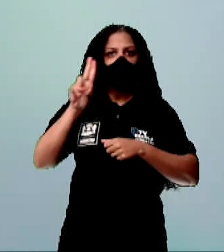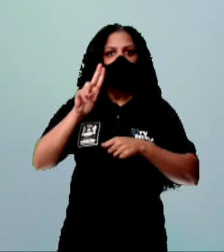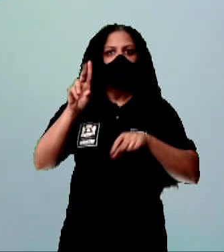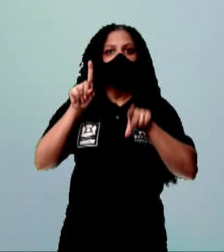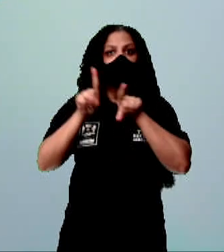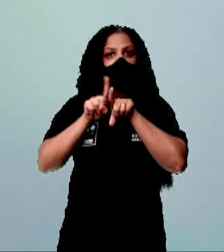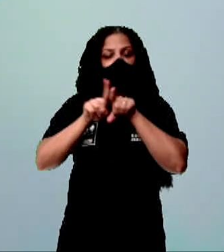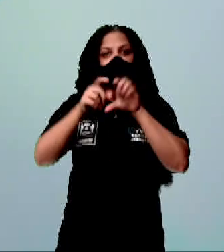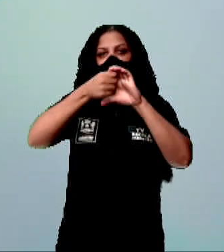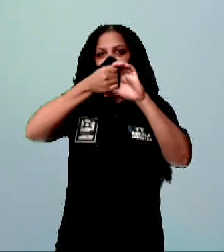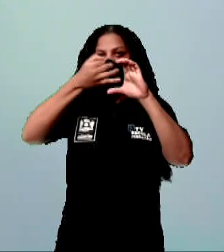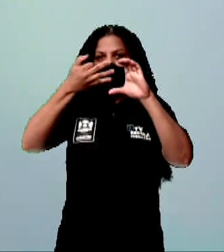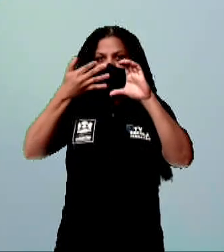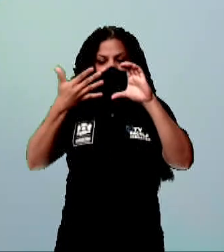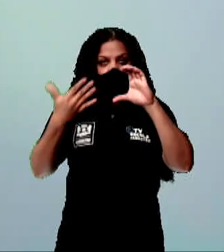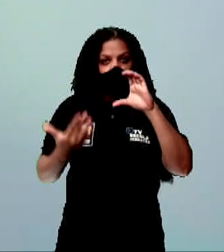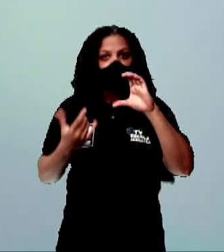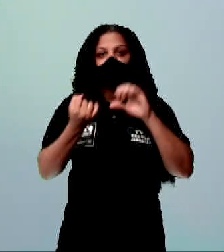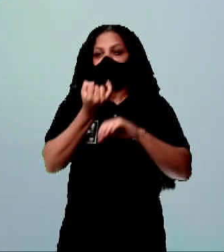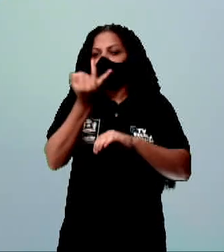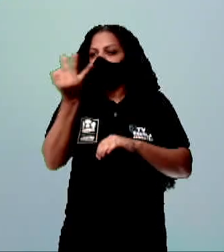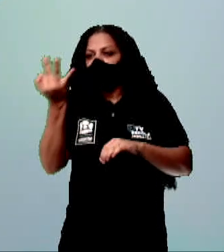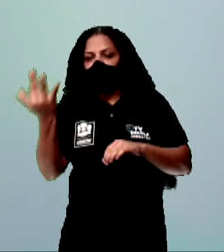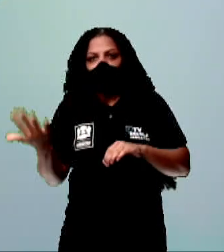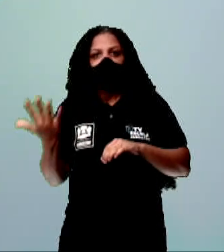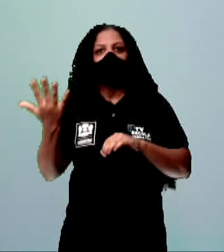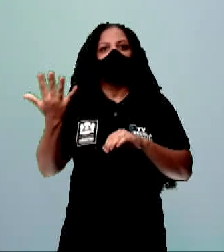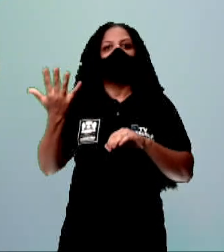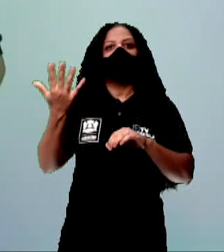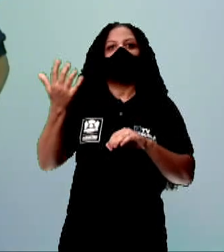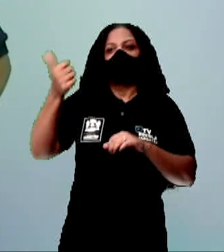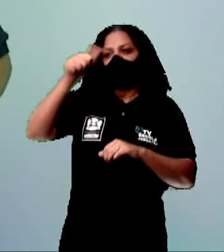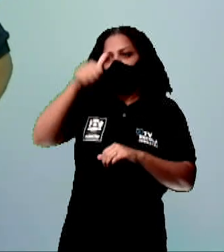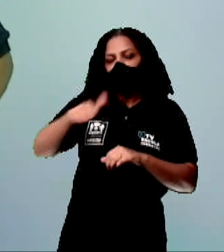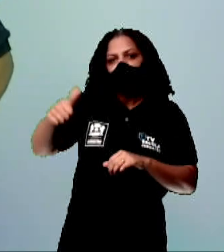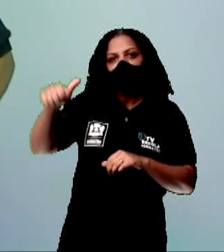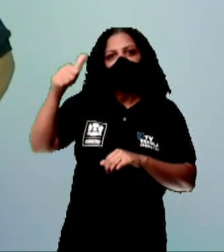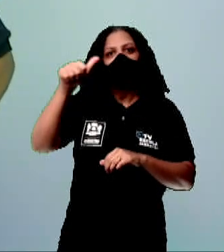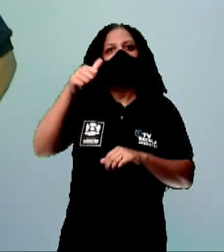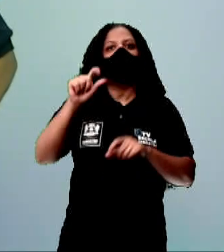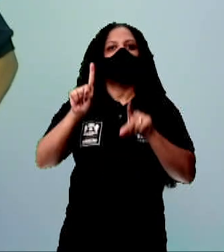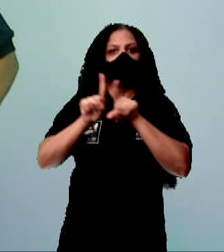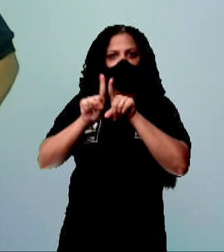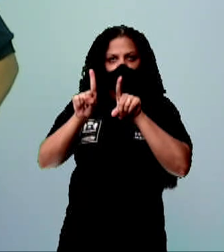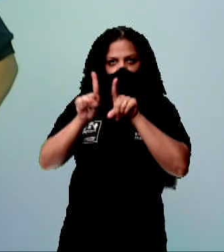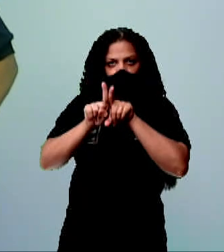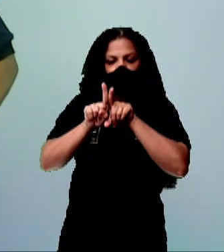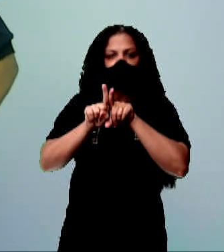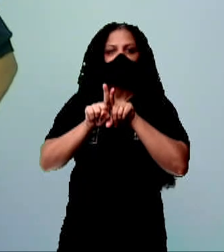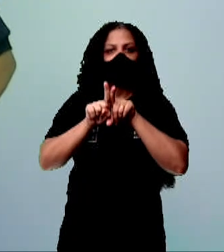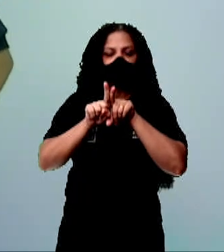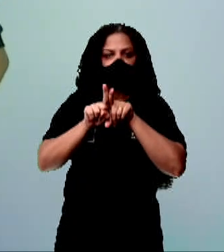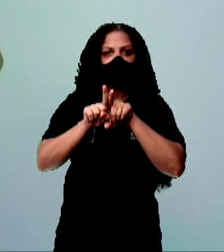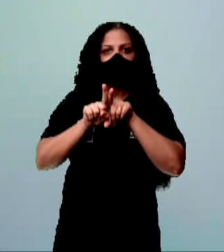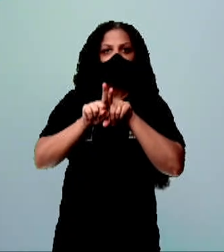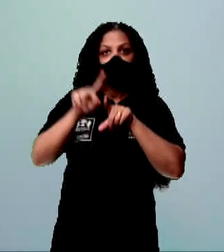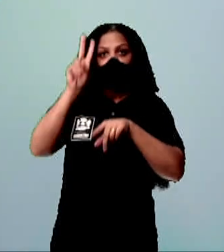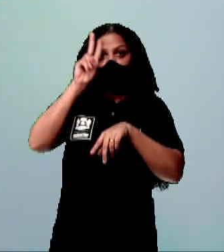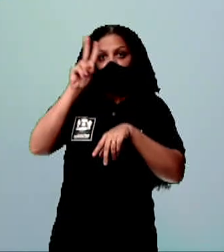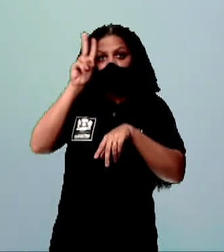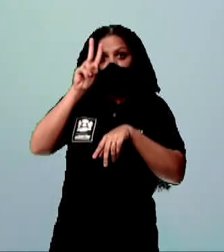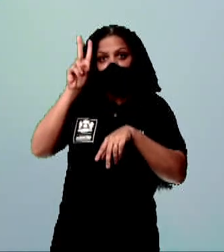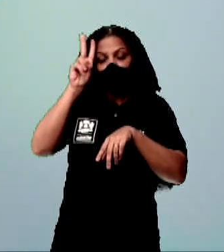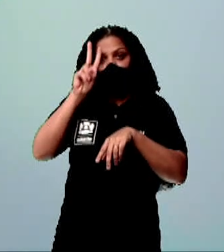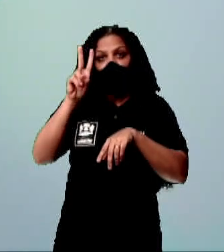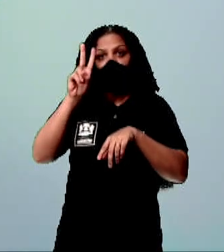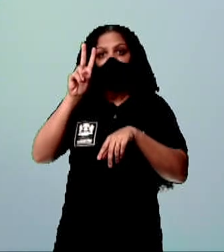das características quantitativas ou qualitativas. Lembre-se a questão do